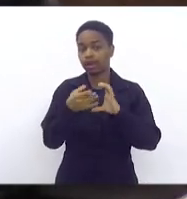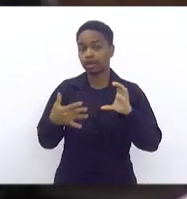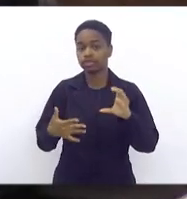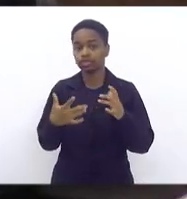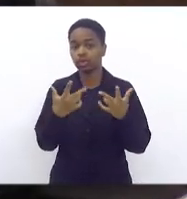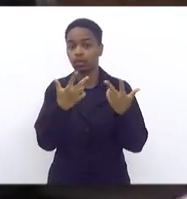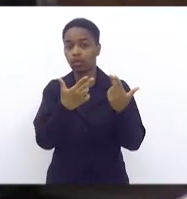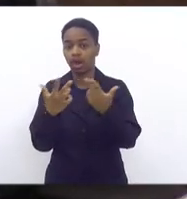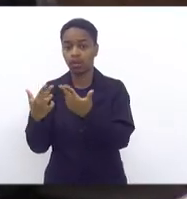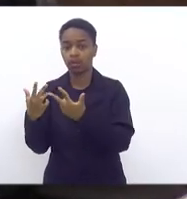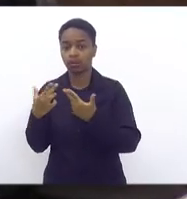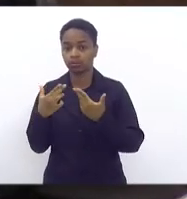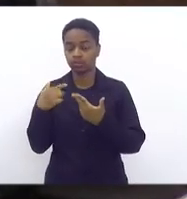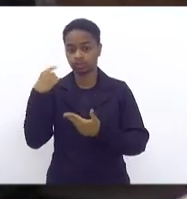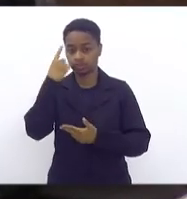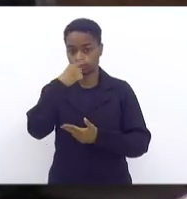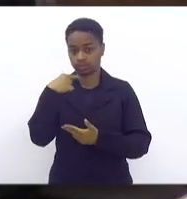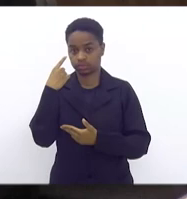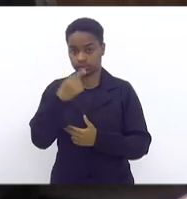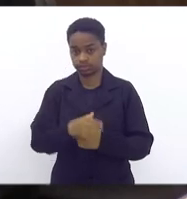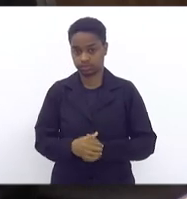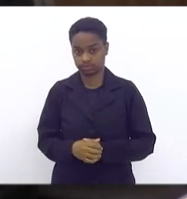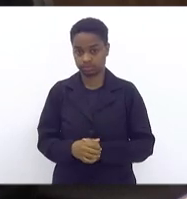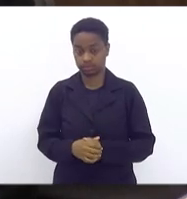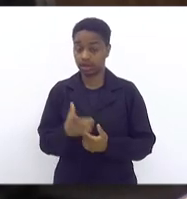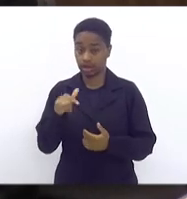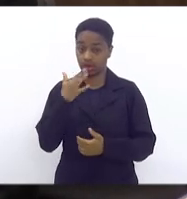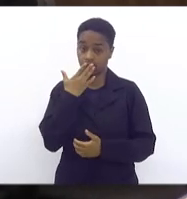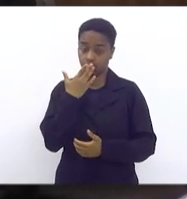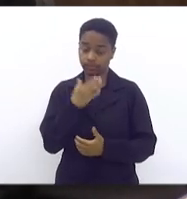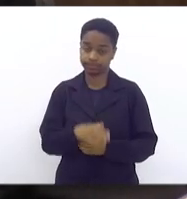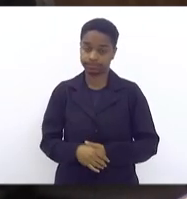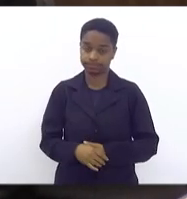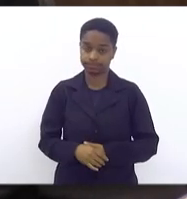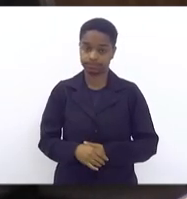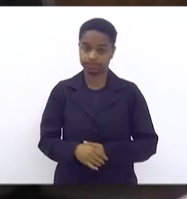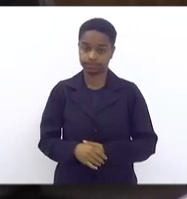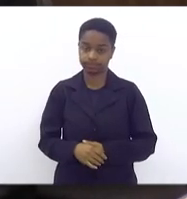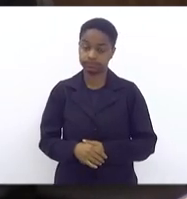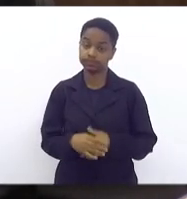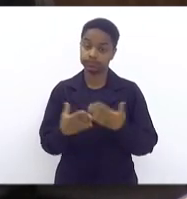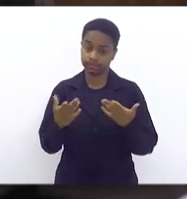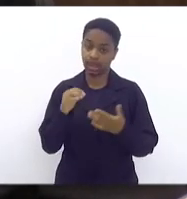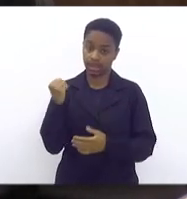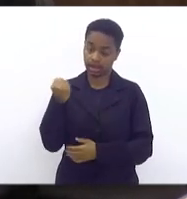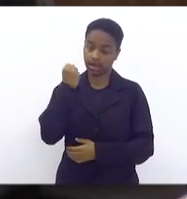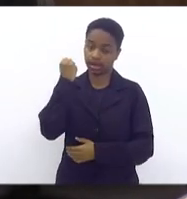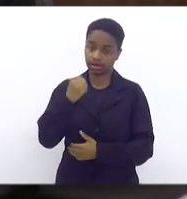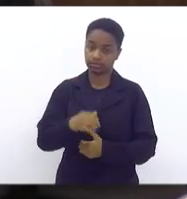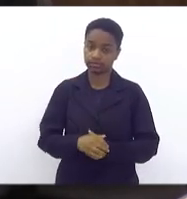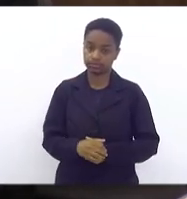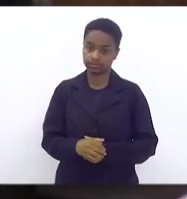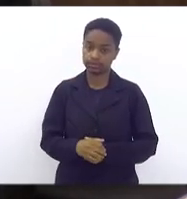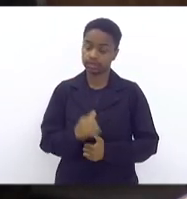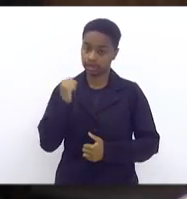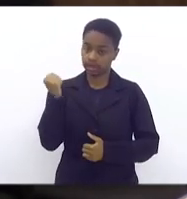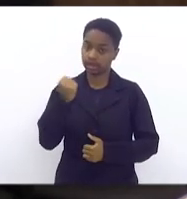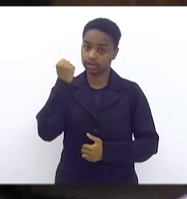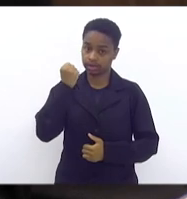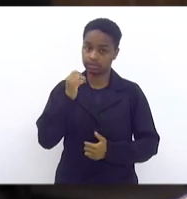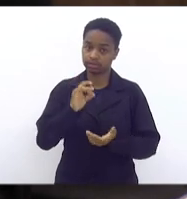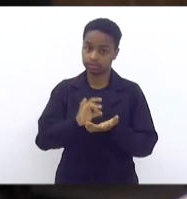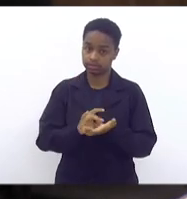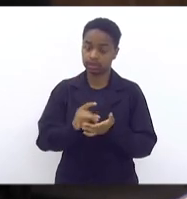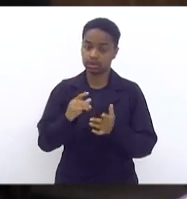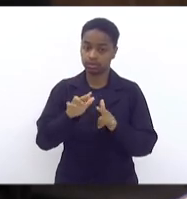nos rostos que a gente vê é a cor da pele e isso é muito grave isso é muito grave pelo que